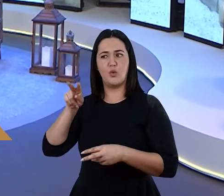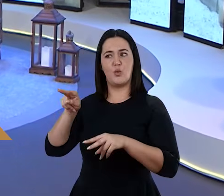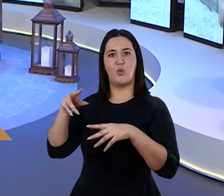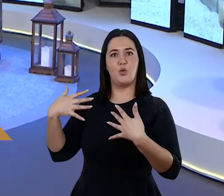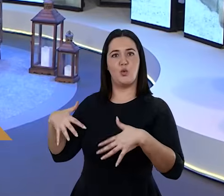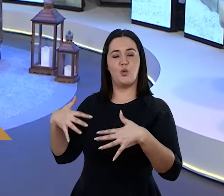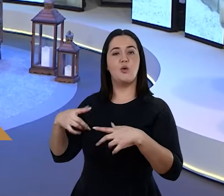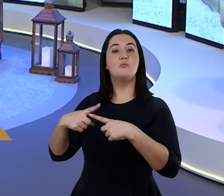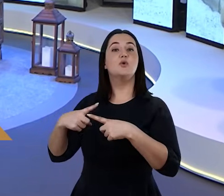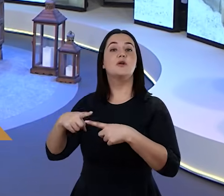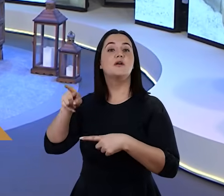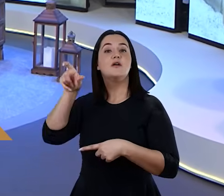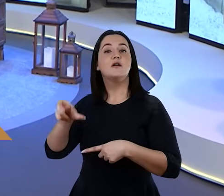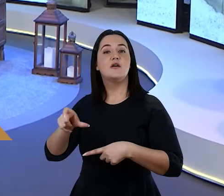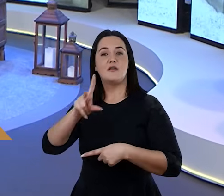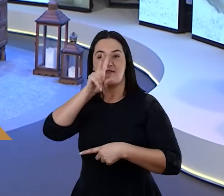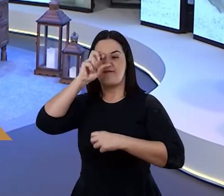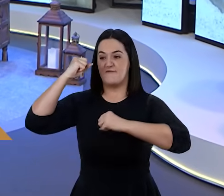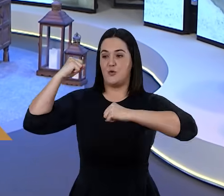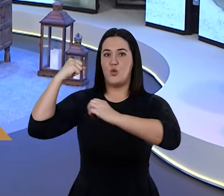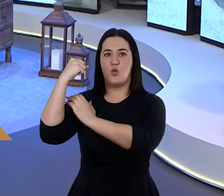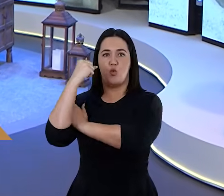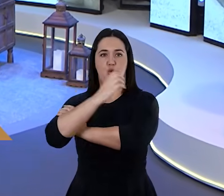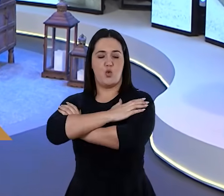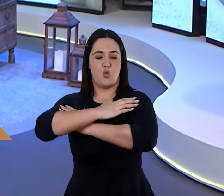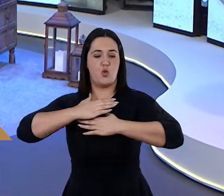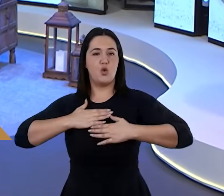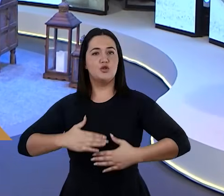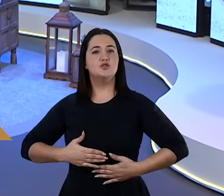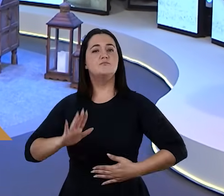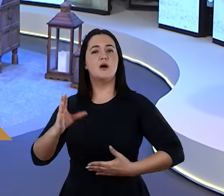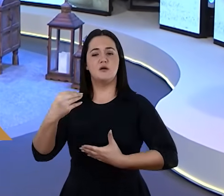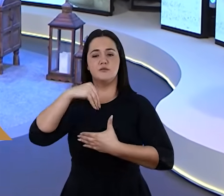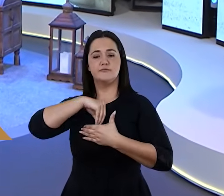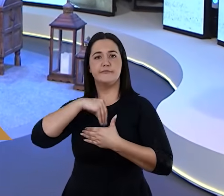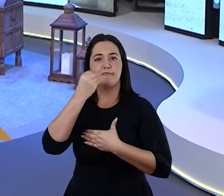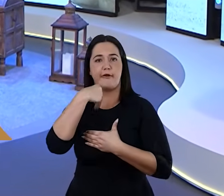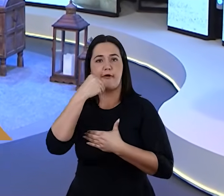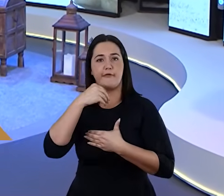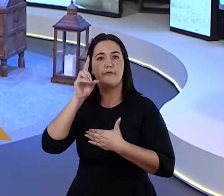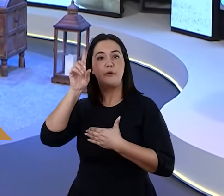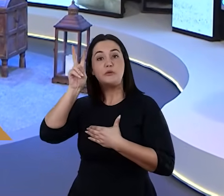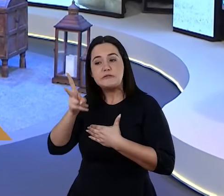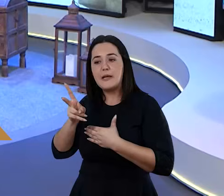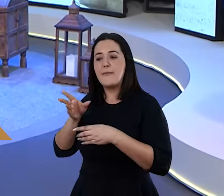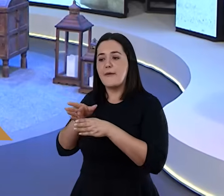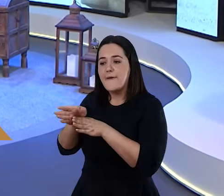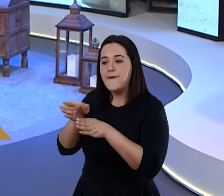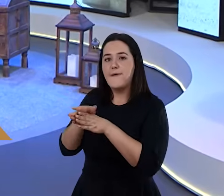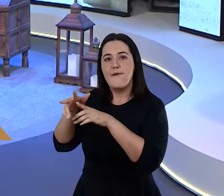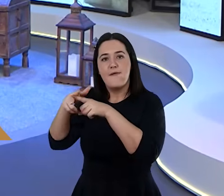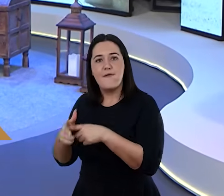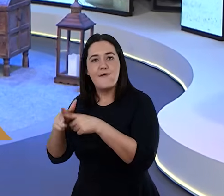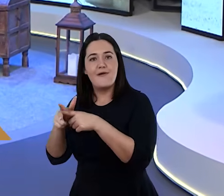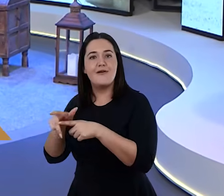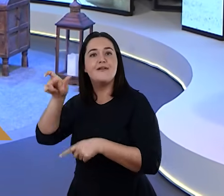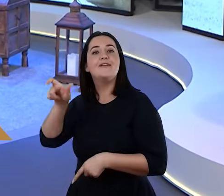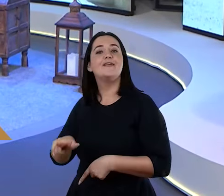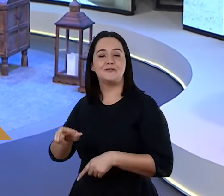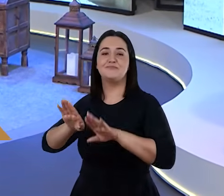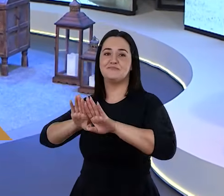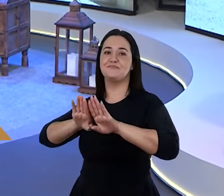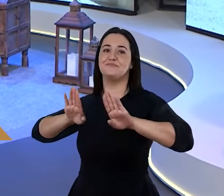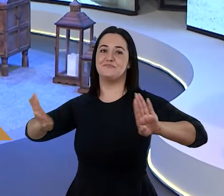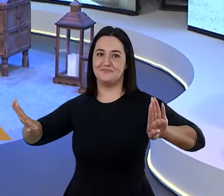porque ele era forte, mas ao mesmo tempo tinha um caráter enfraquecido que Deus precisava sempre estar ali corrigindo. Estou falando